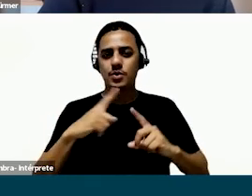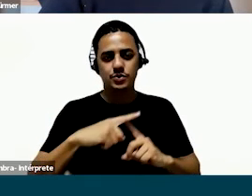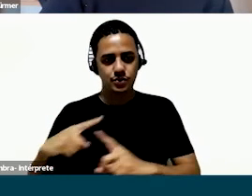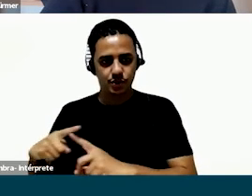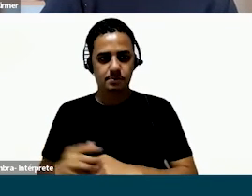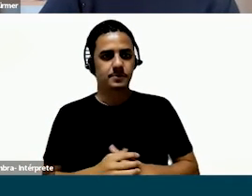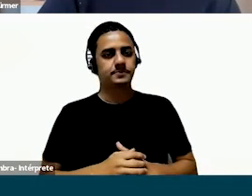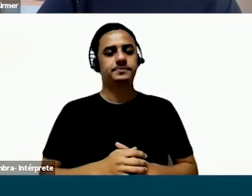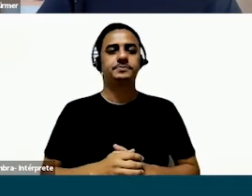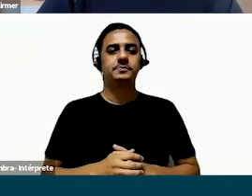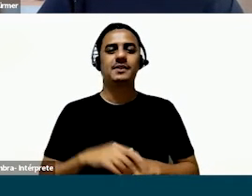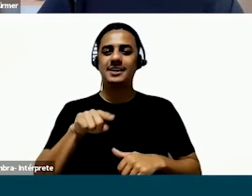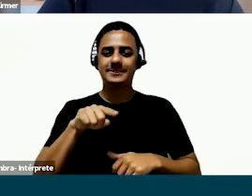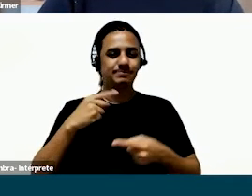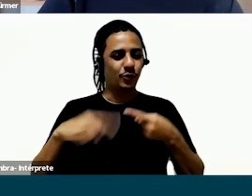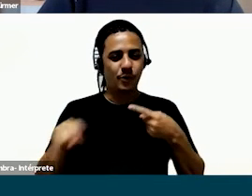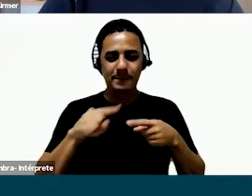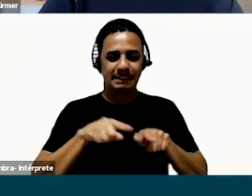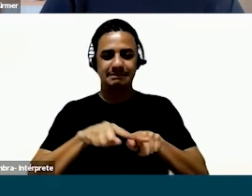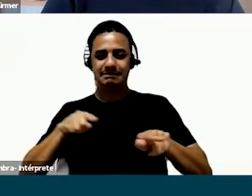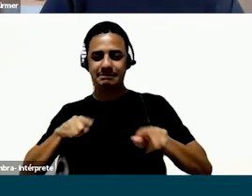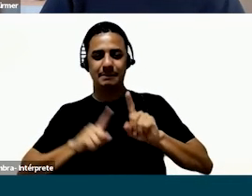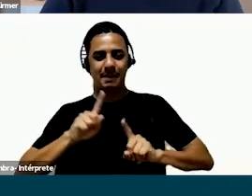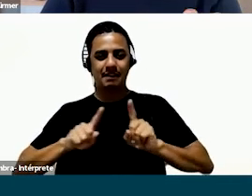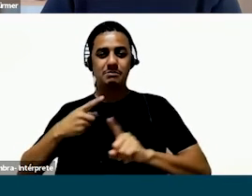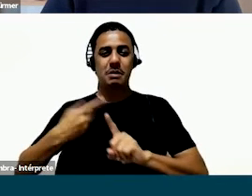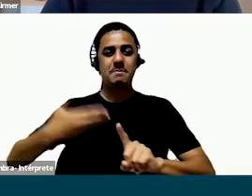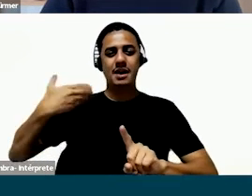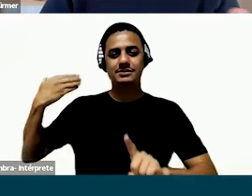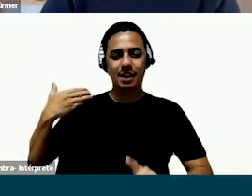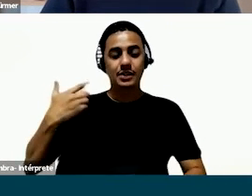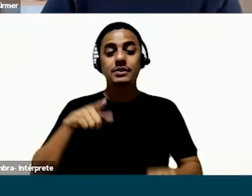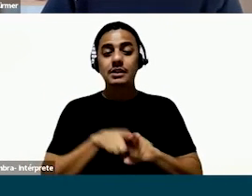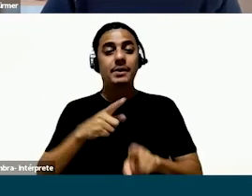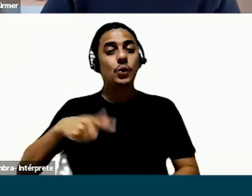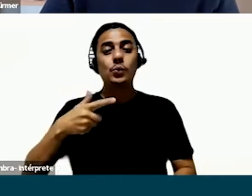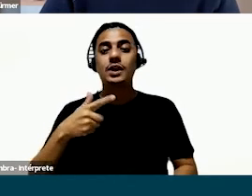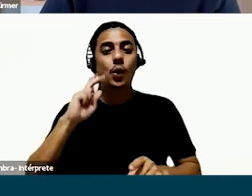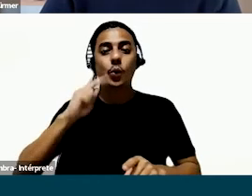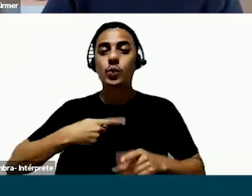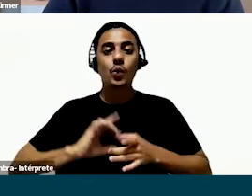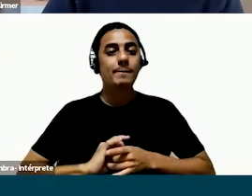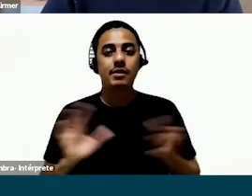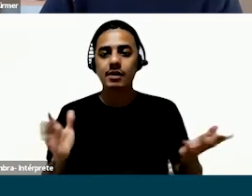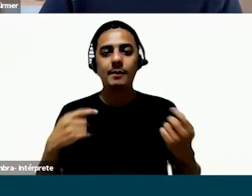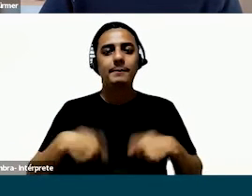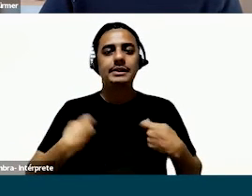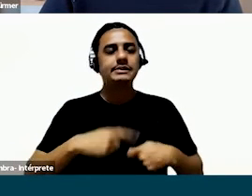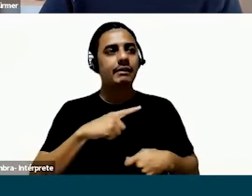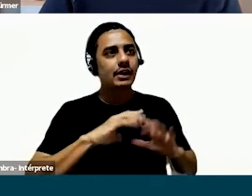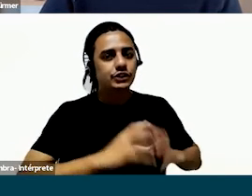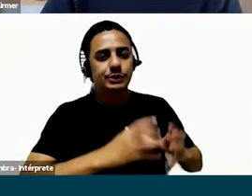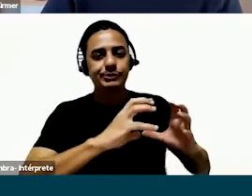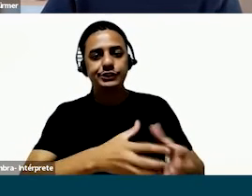Outro motivo para esses indicadores lagging não funcionarem é que dificilmente um time de produto vai ter autonomia para mexer sozinho esse tipo de indicador. Ele